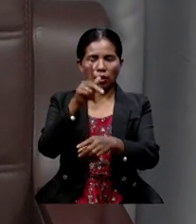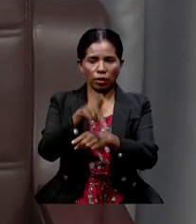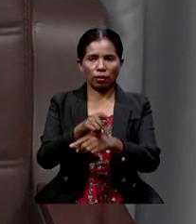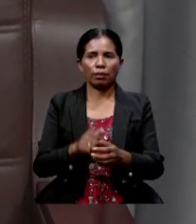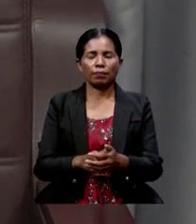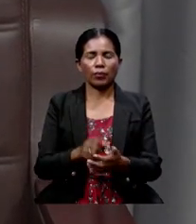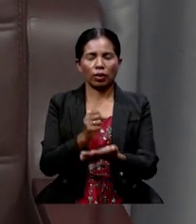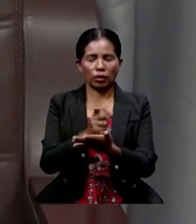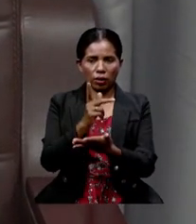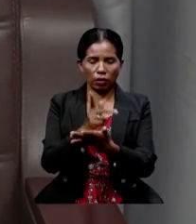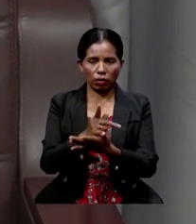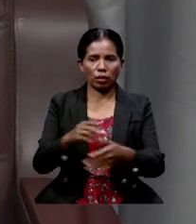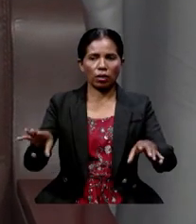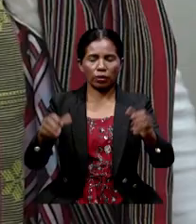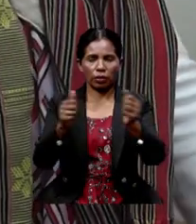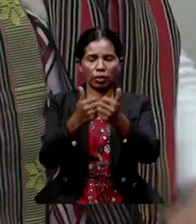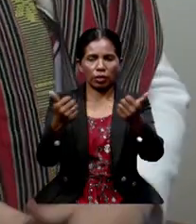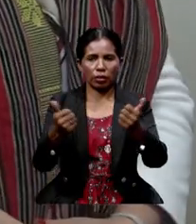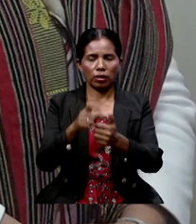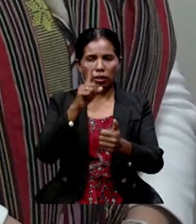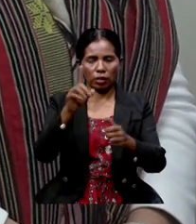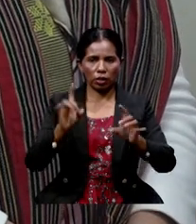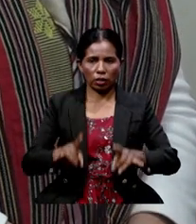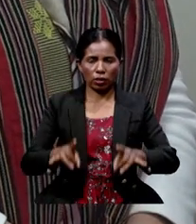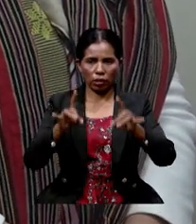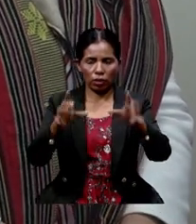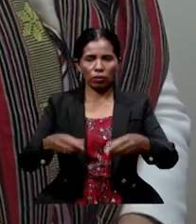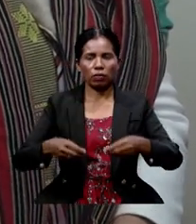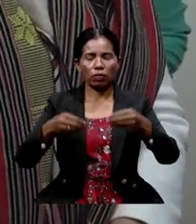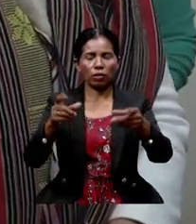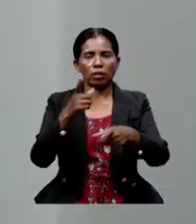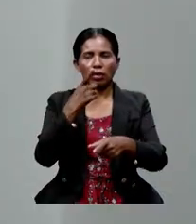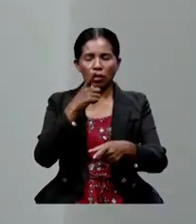ONA Plano, a tu coopera com a Zense, Ida e Austrália, a tu for formação em